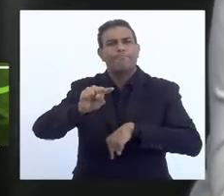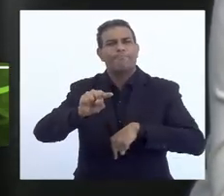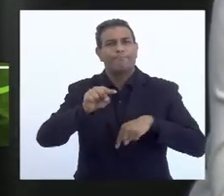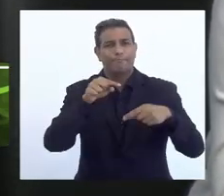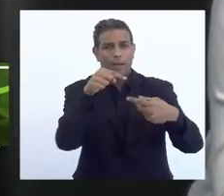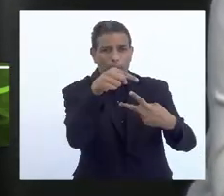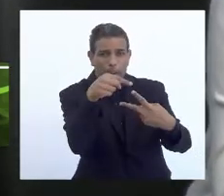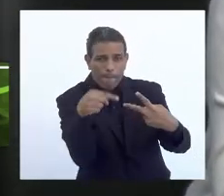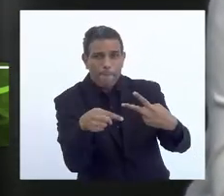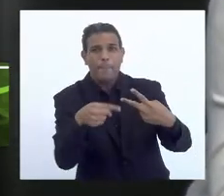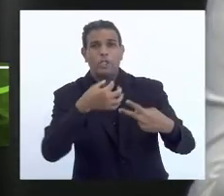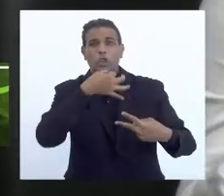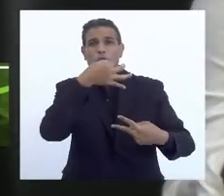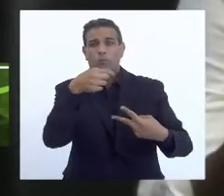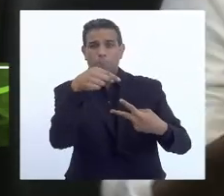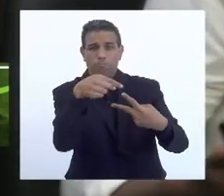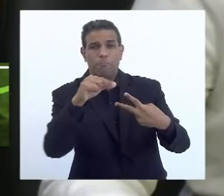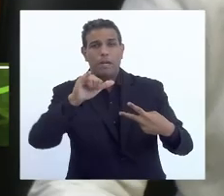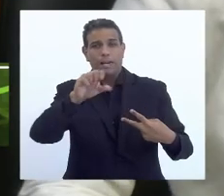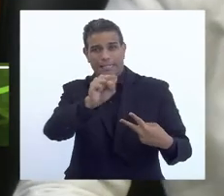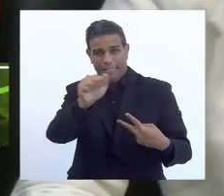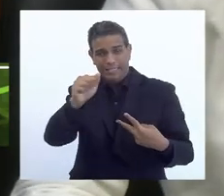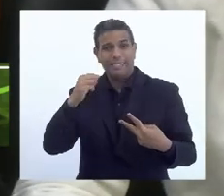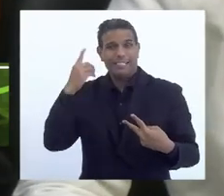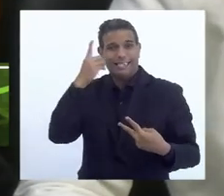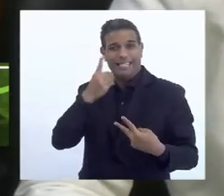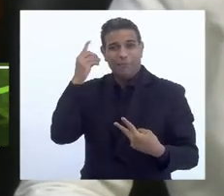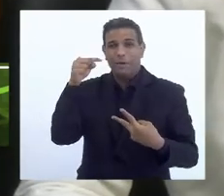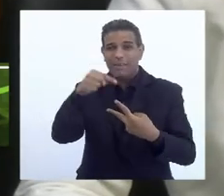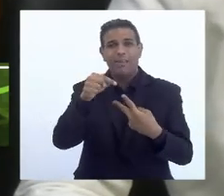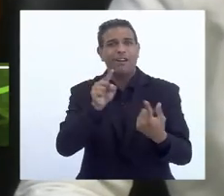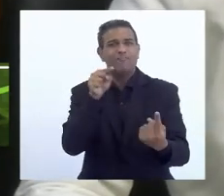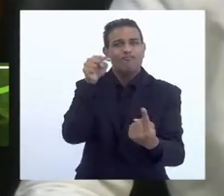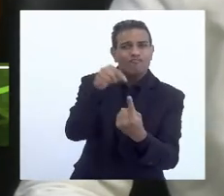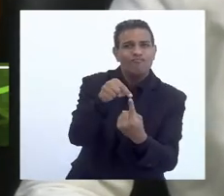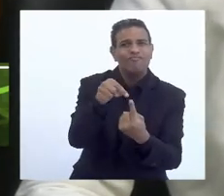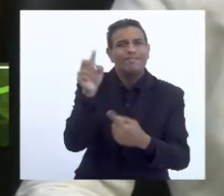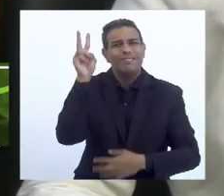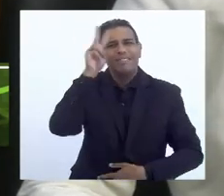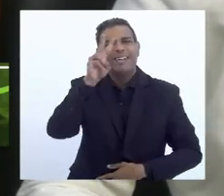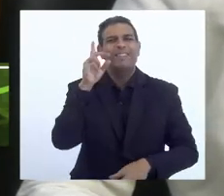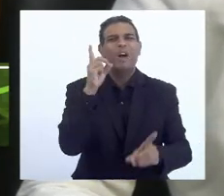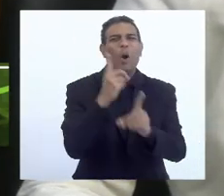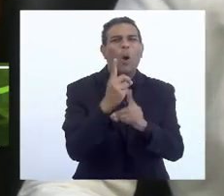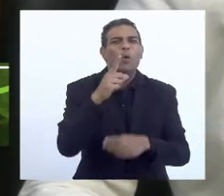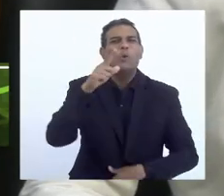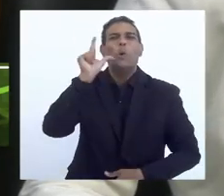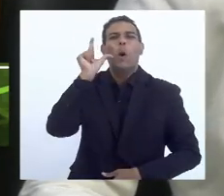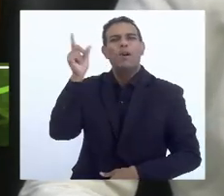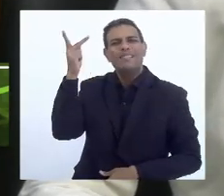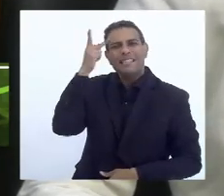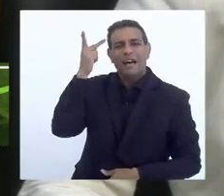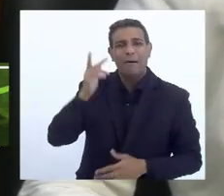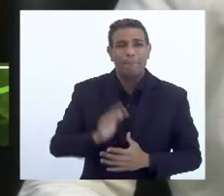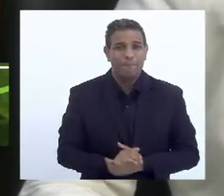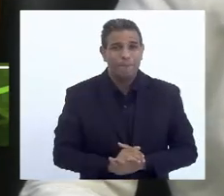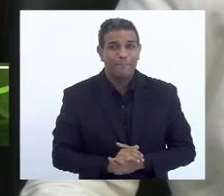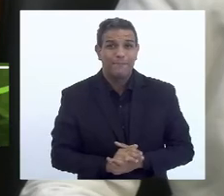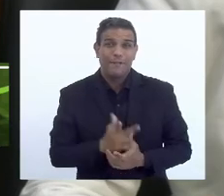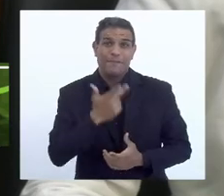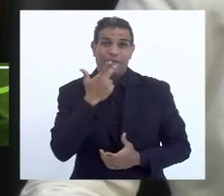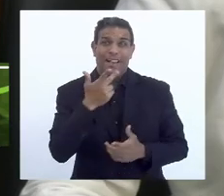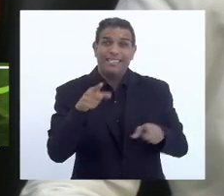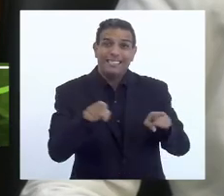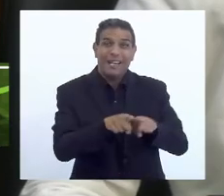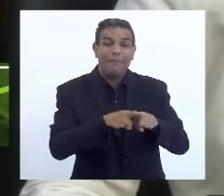só fazer dois comentários. A deputada Isa, quando falou, fez várias vezes menção ao encontro que nós tivemos ontem em São Paulo. Na verdade, eu deveria ter falado